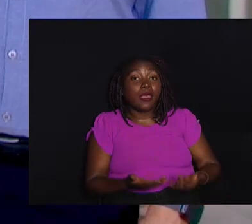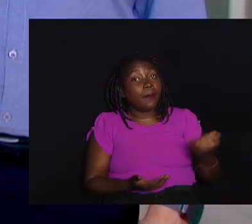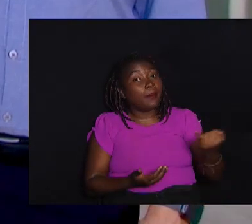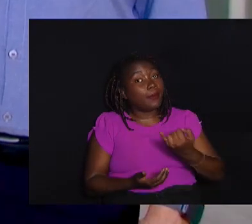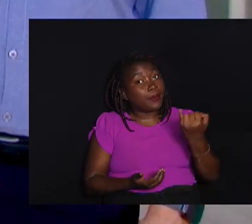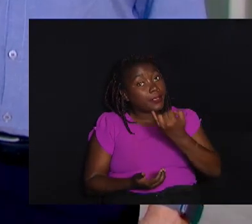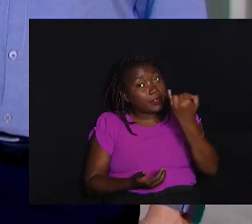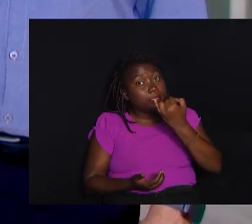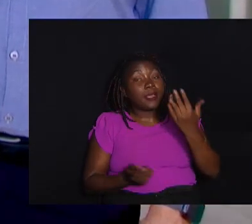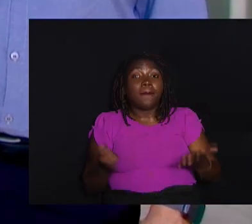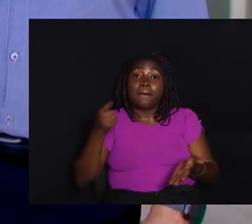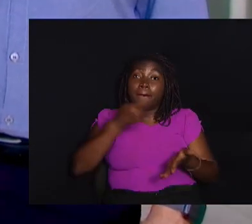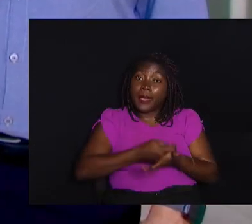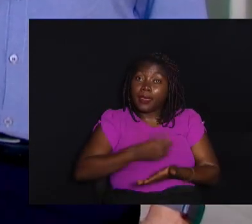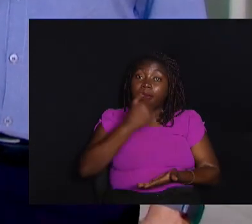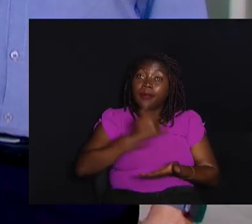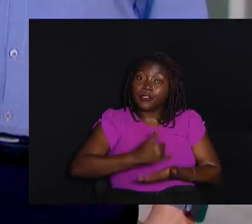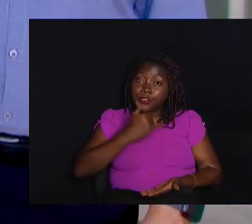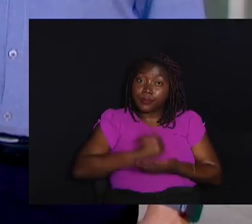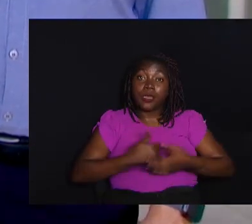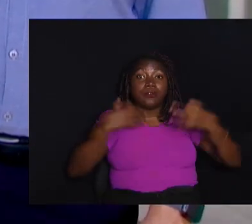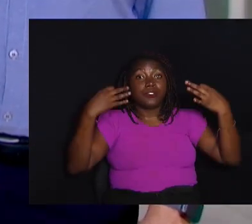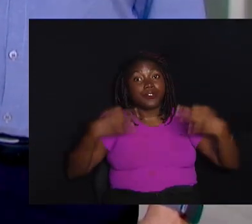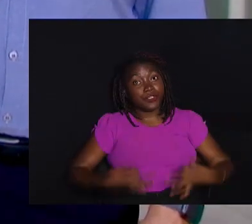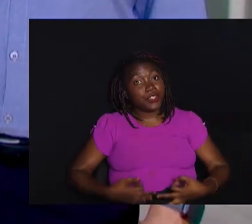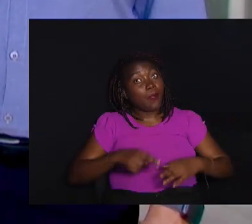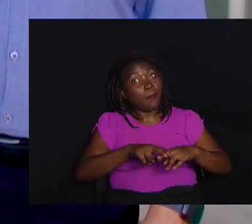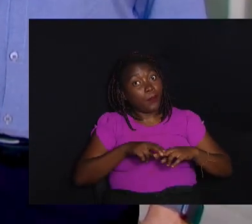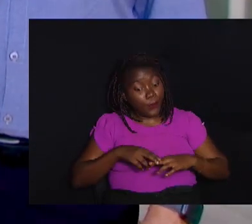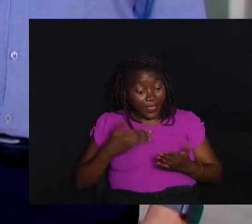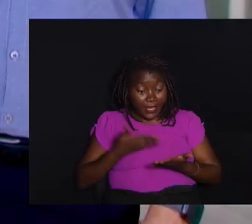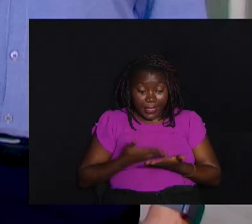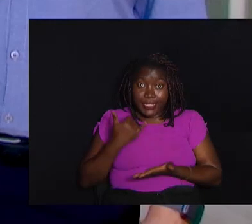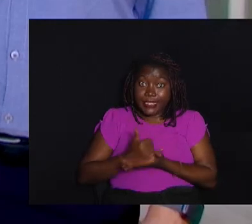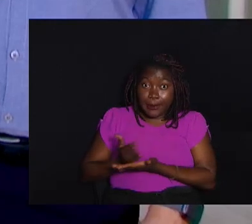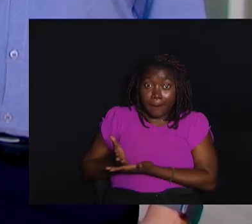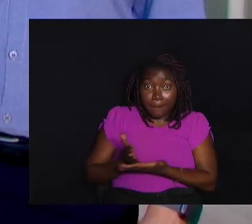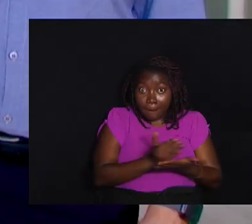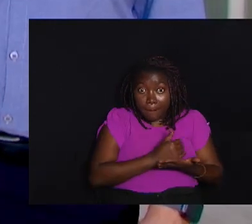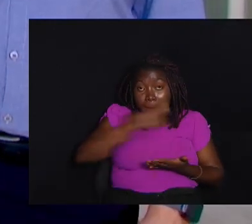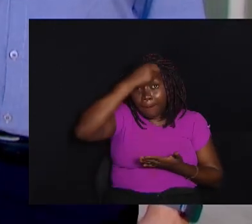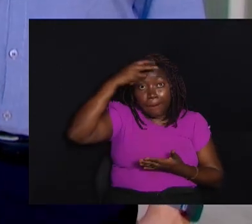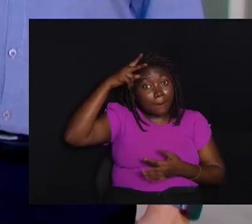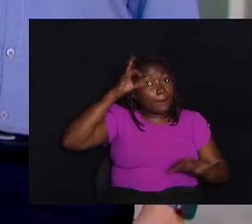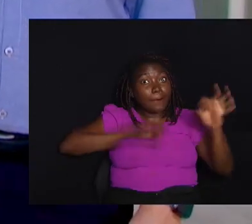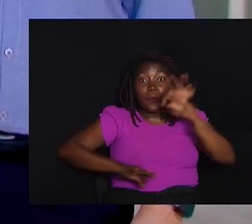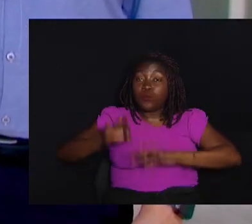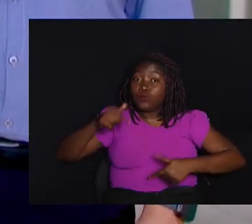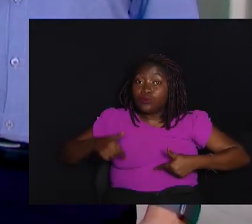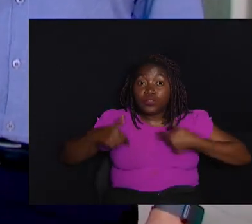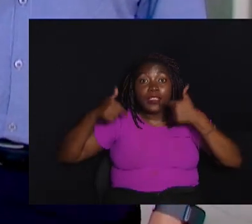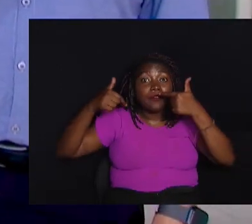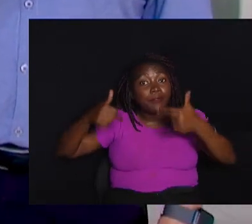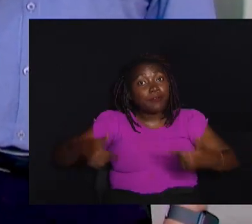importância do pagamento dos impostos municipais em dia, porque é com esse imposto que a prefeitura realiza todos os serviços que a